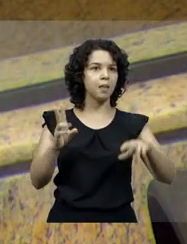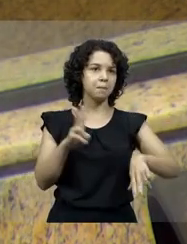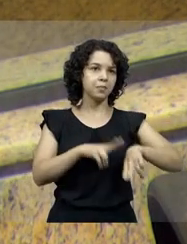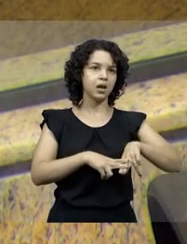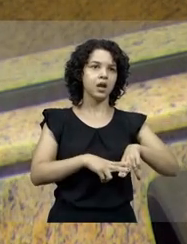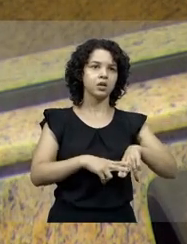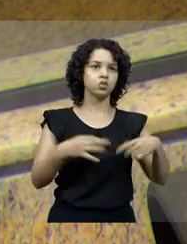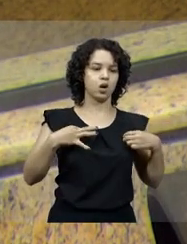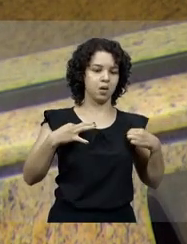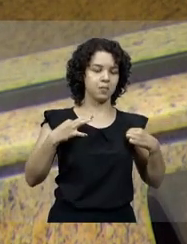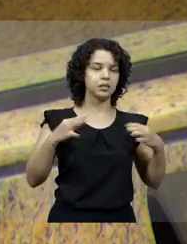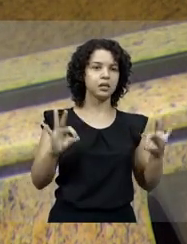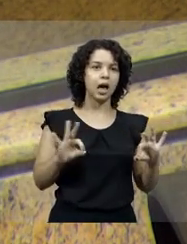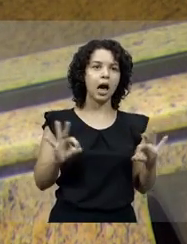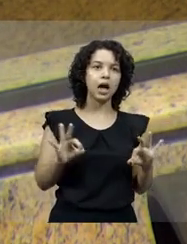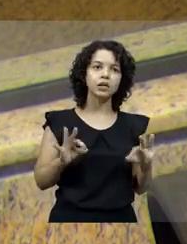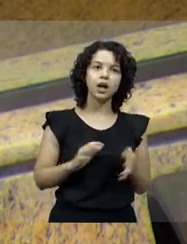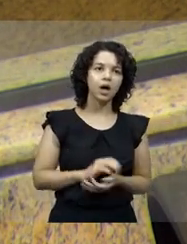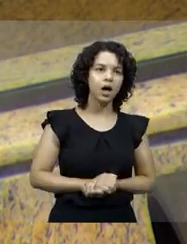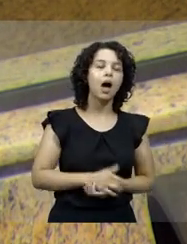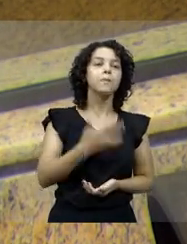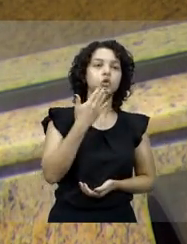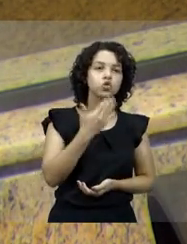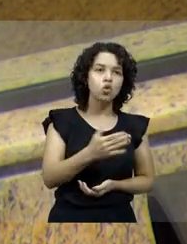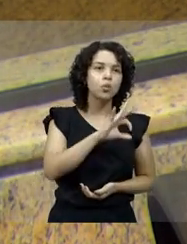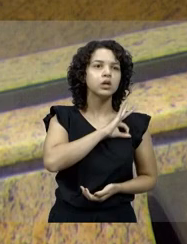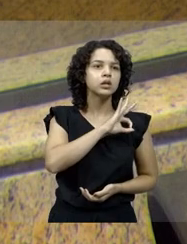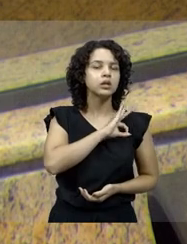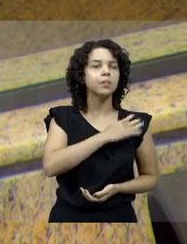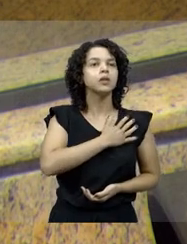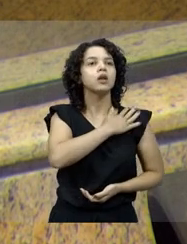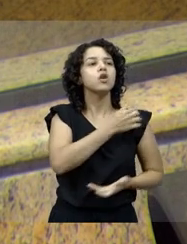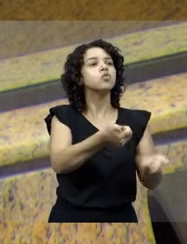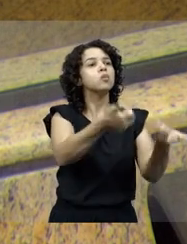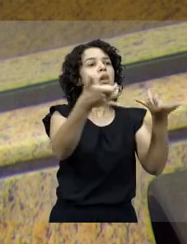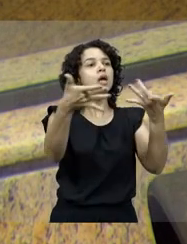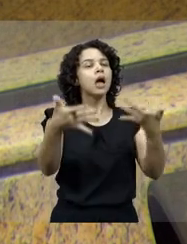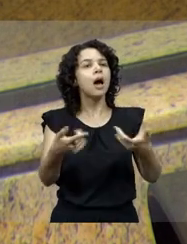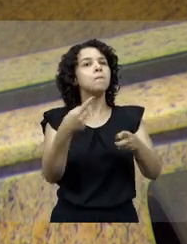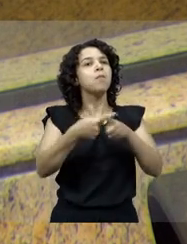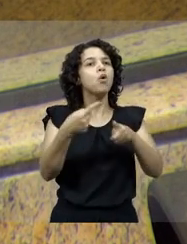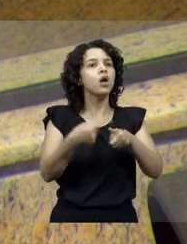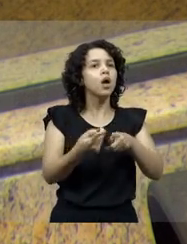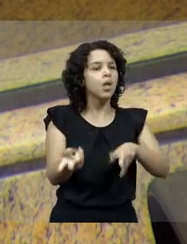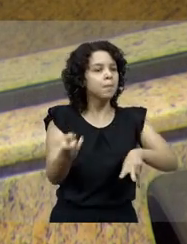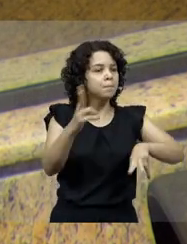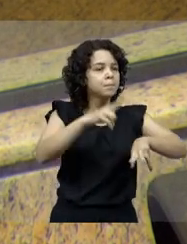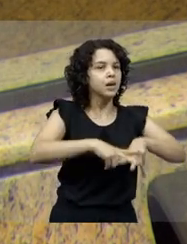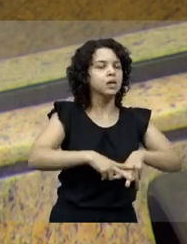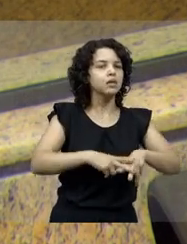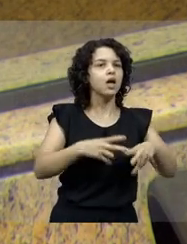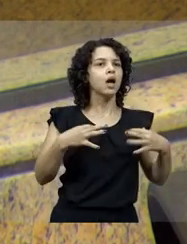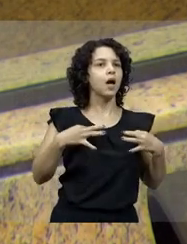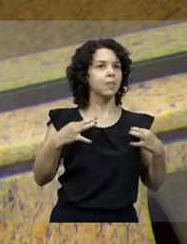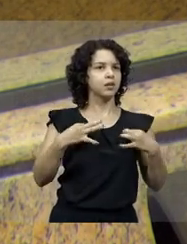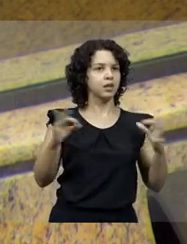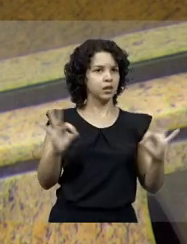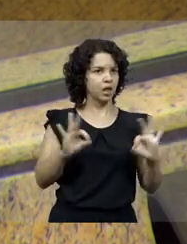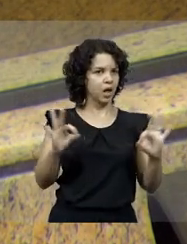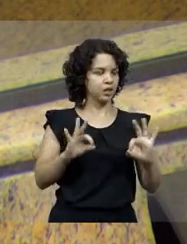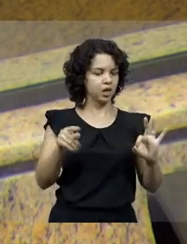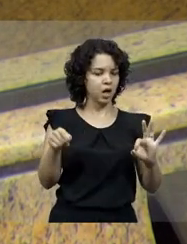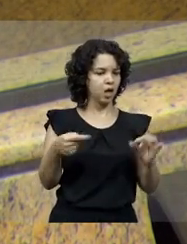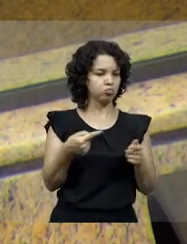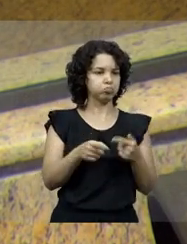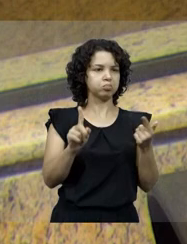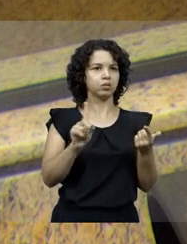ainda pediu para que a Polícia Militar explicasse por que ele foi preso nessas condições indignas.